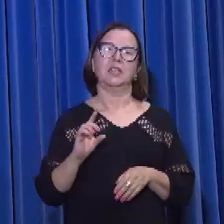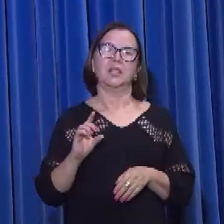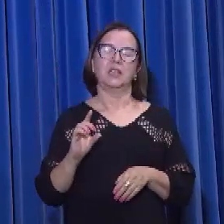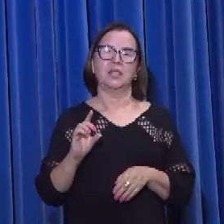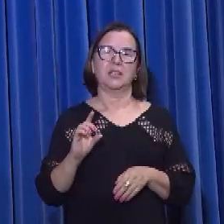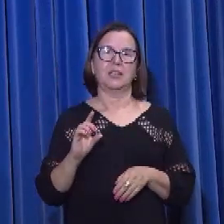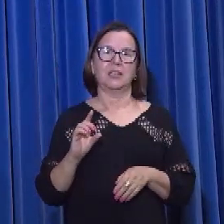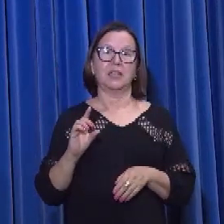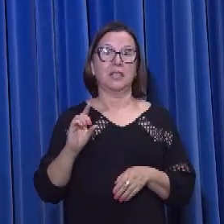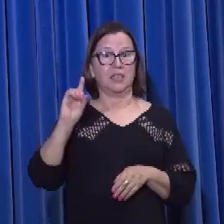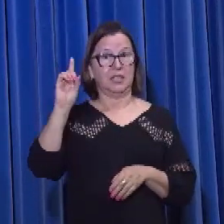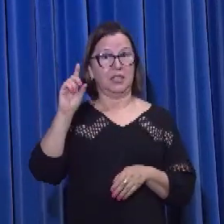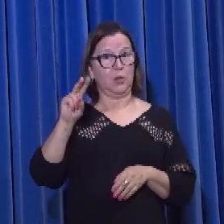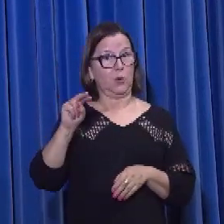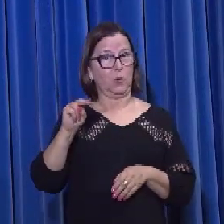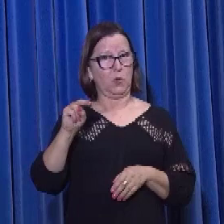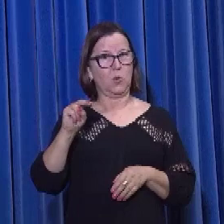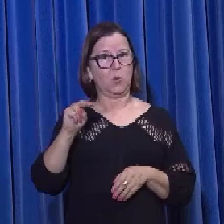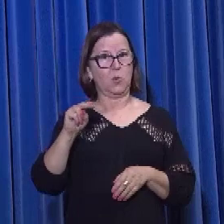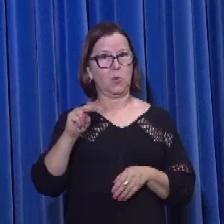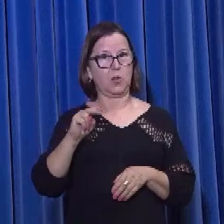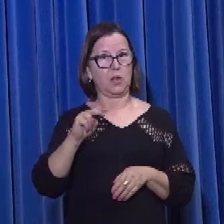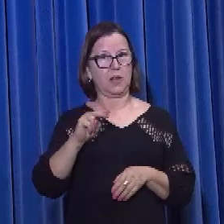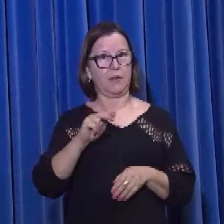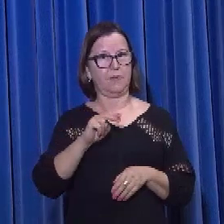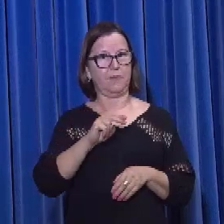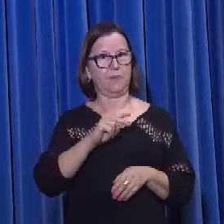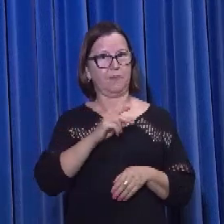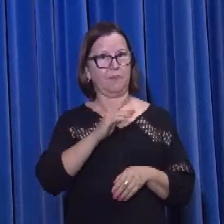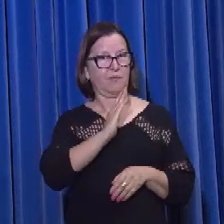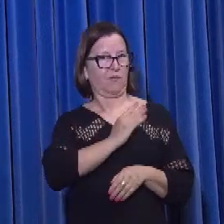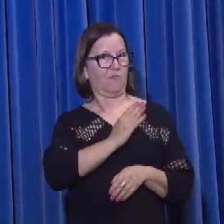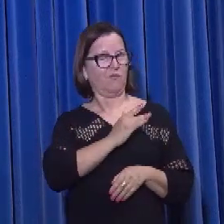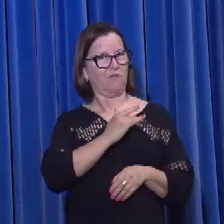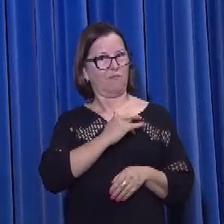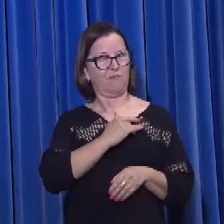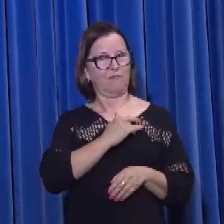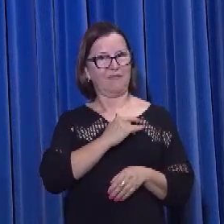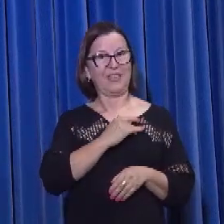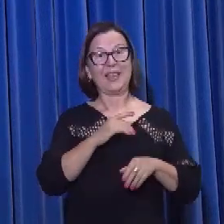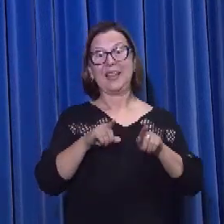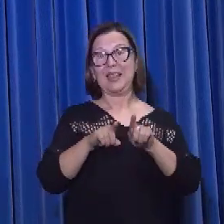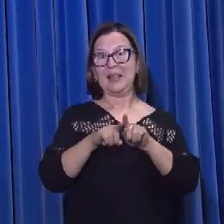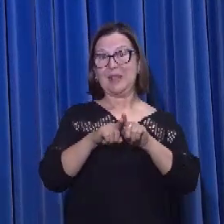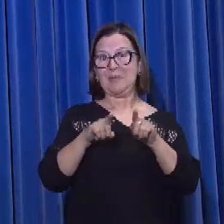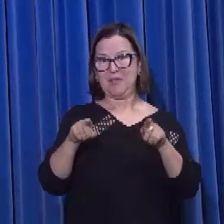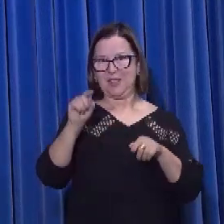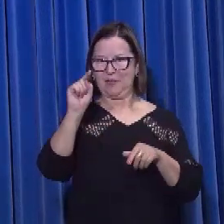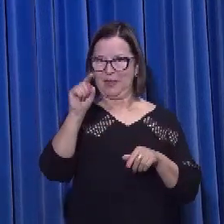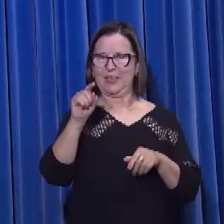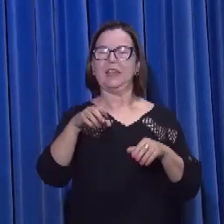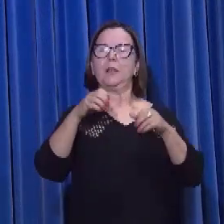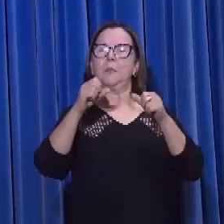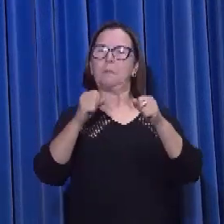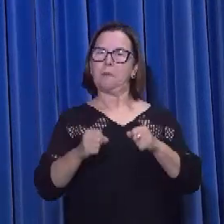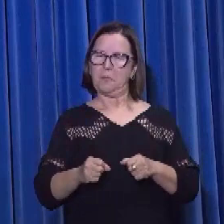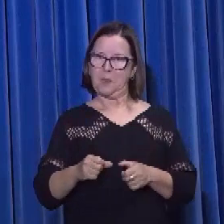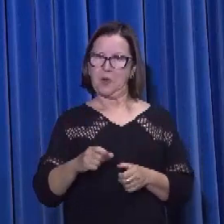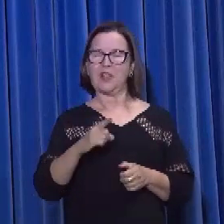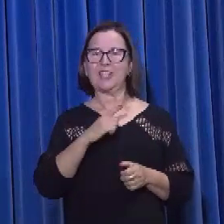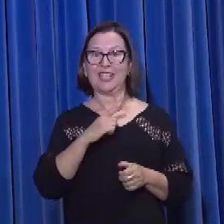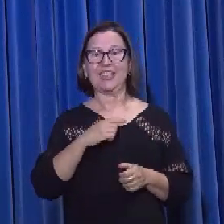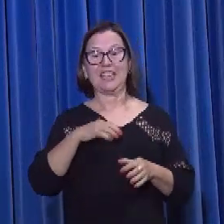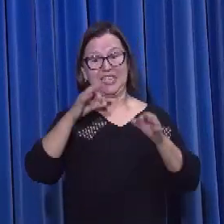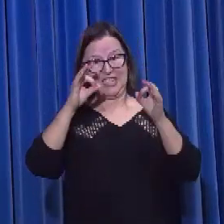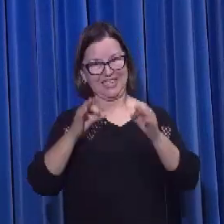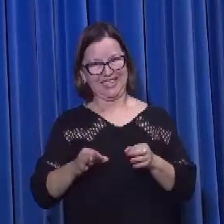Mas para isso é preciso uma convicção no coração de que você é um filho de Deus. Porque se você é um filho